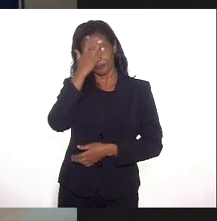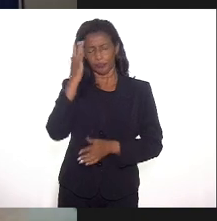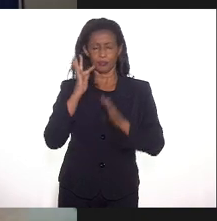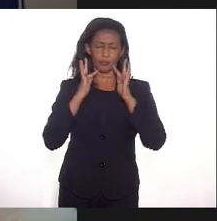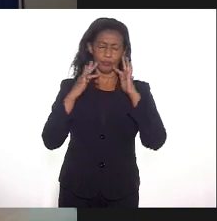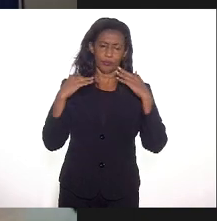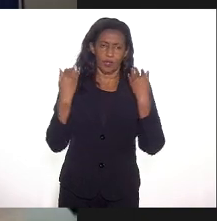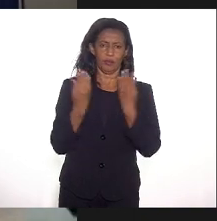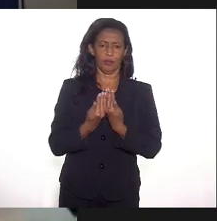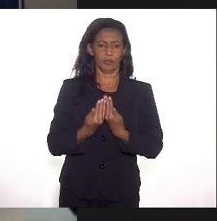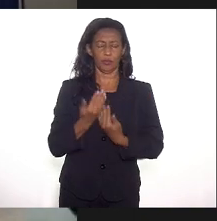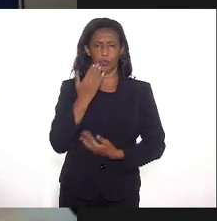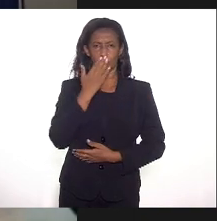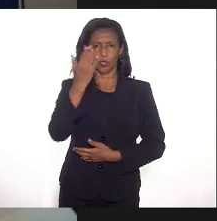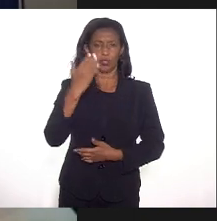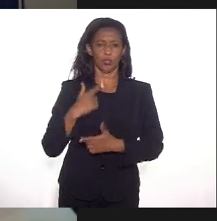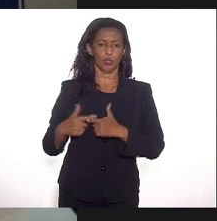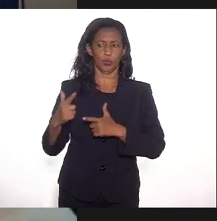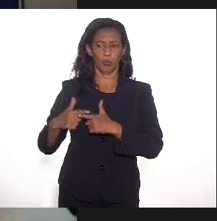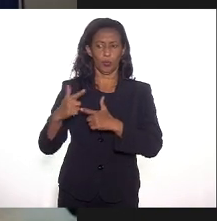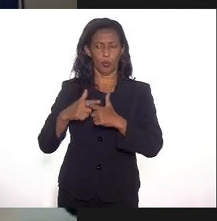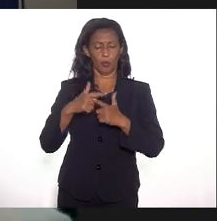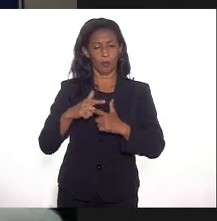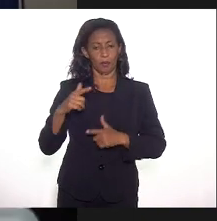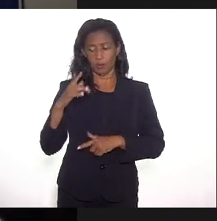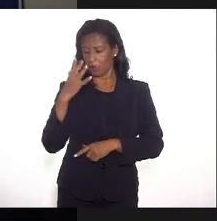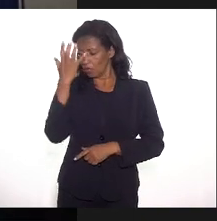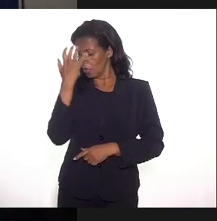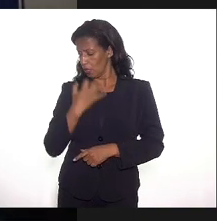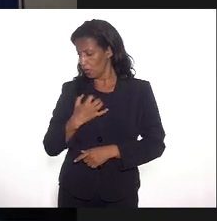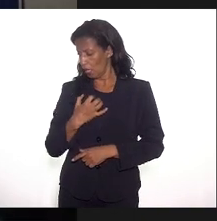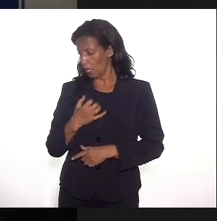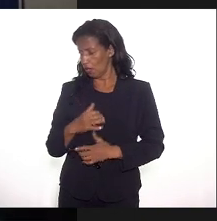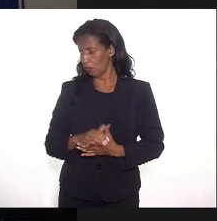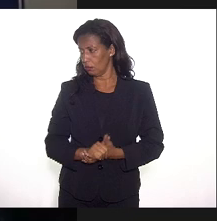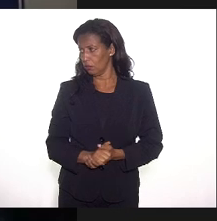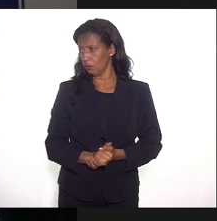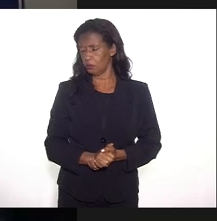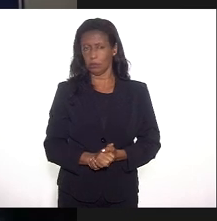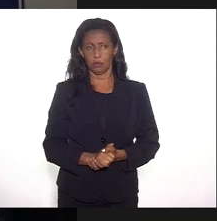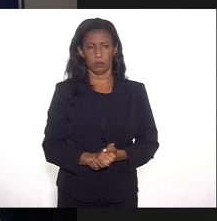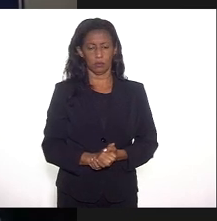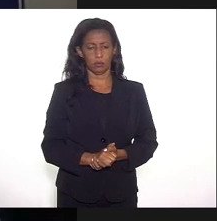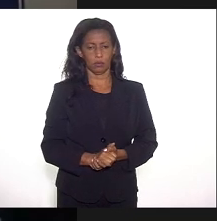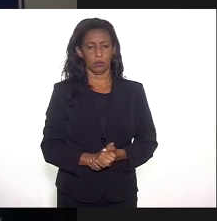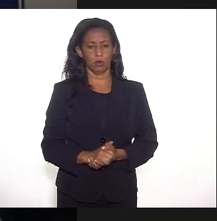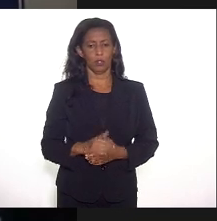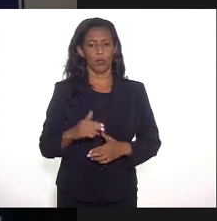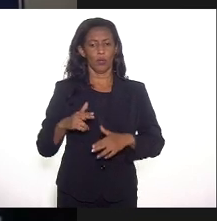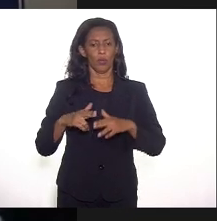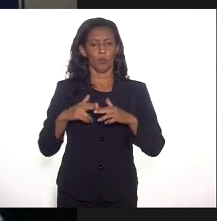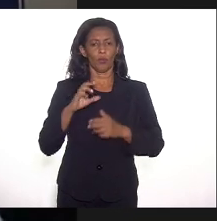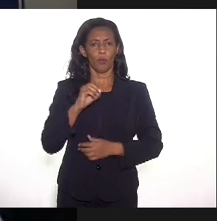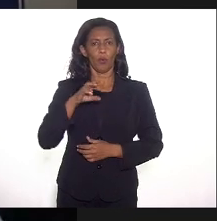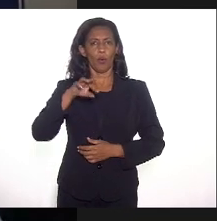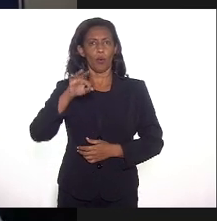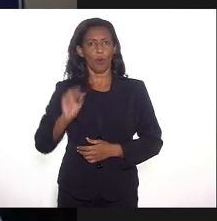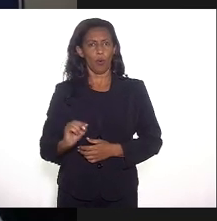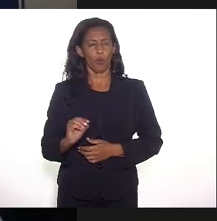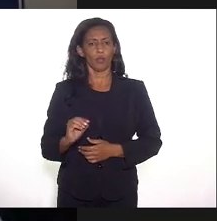diante de uma situação que vem se agravando propriamente por conta não só